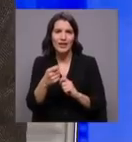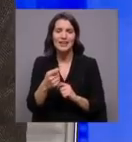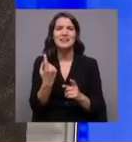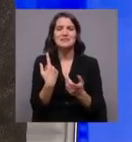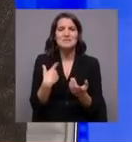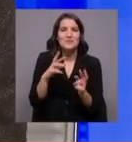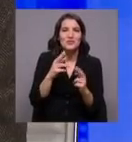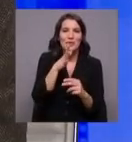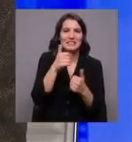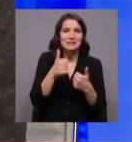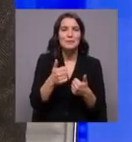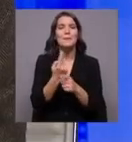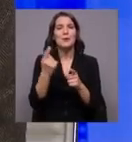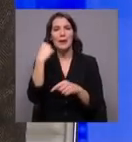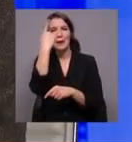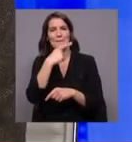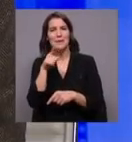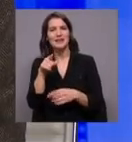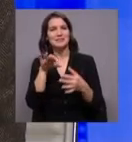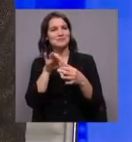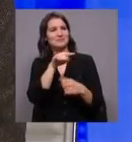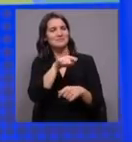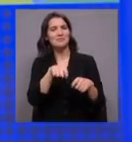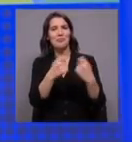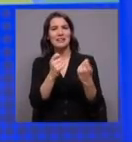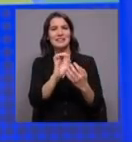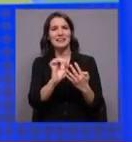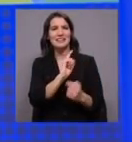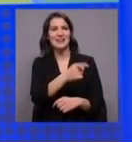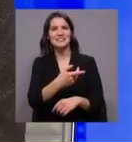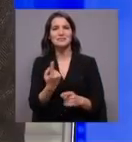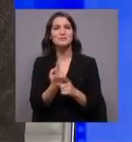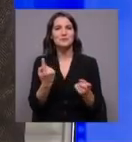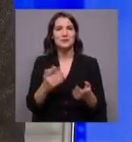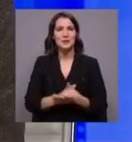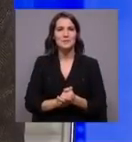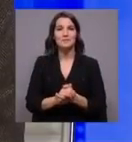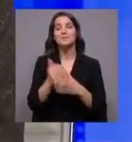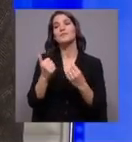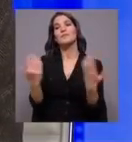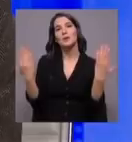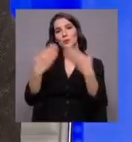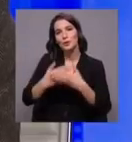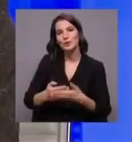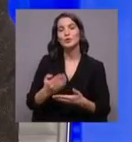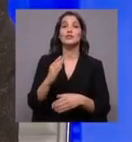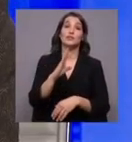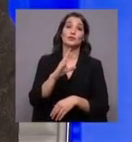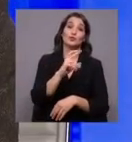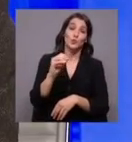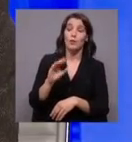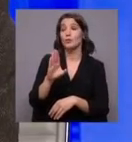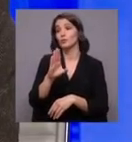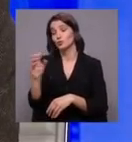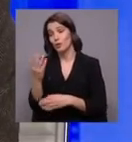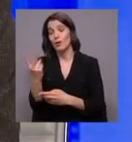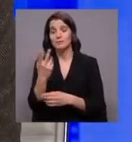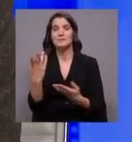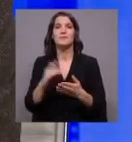que esta imagem que tem deste partido que tem que a sua fã muito boa noite João eu todos foram